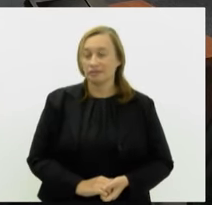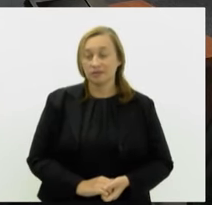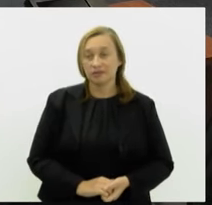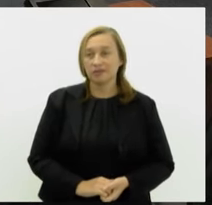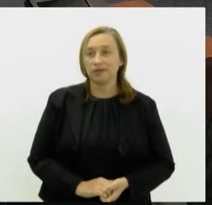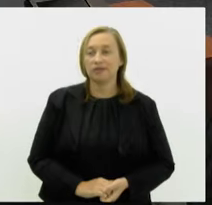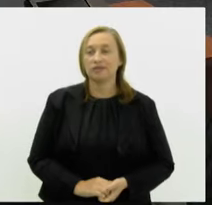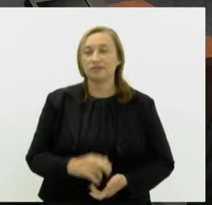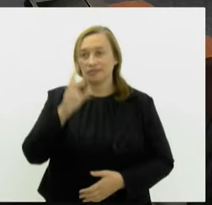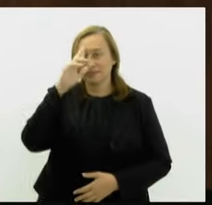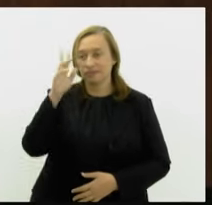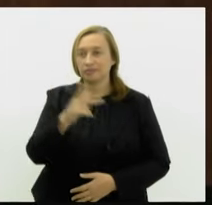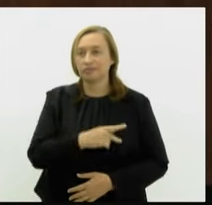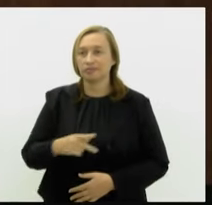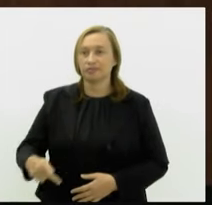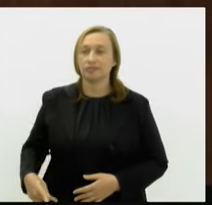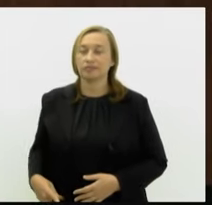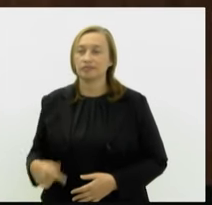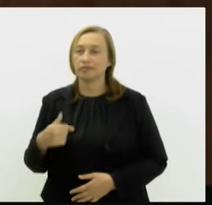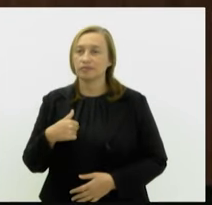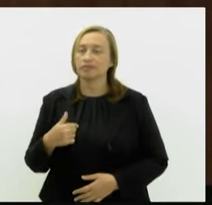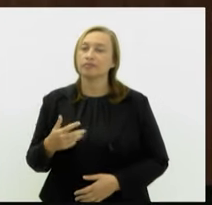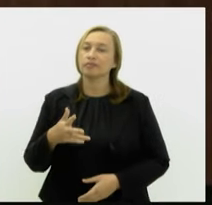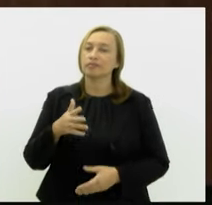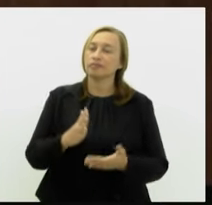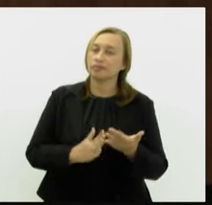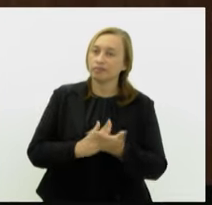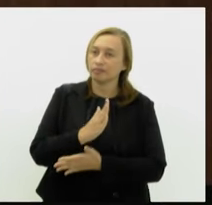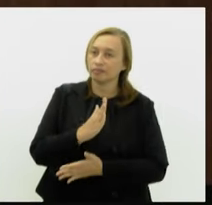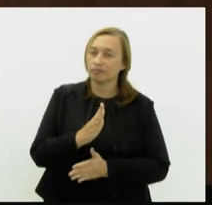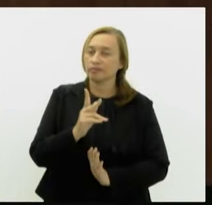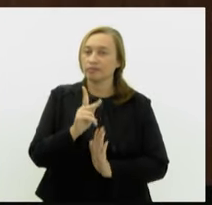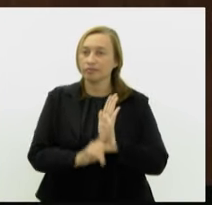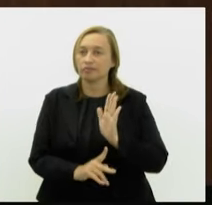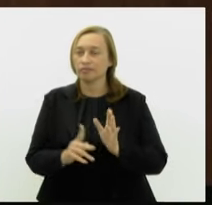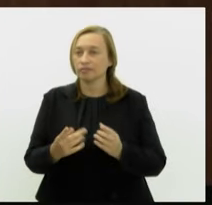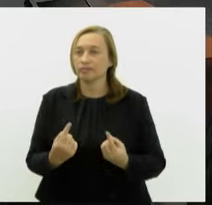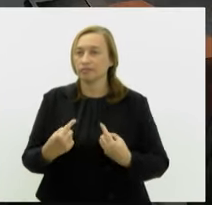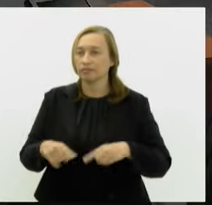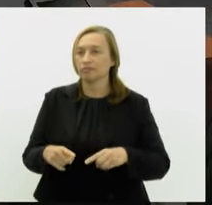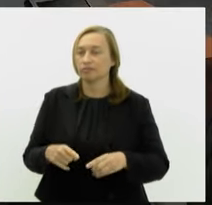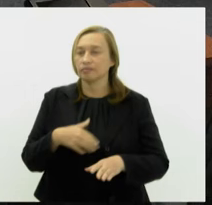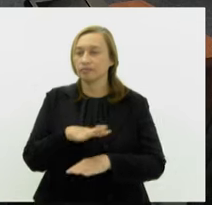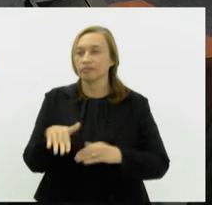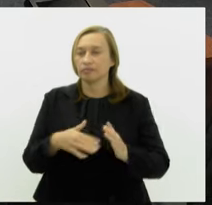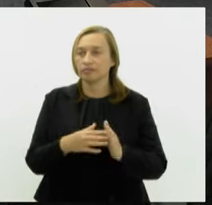Senhora Presidente, no mérito, sou favorável ao projeto, contrário a todas as emendas.